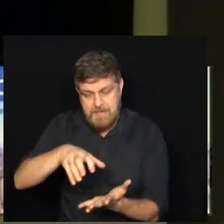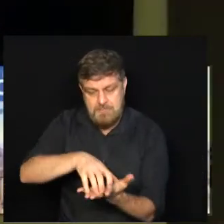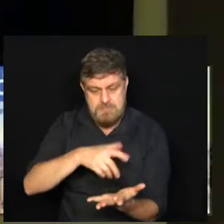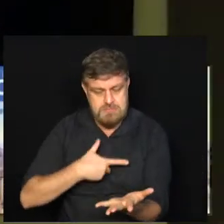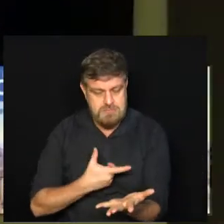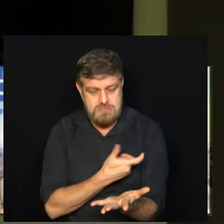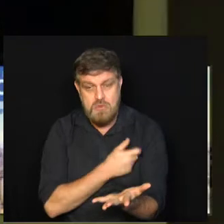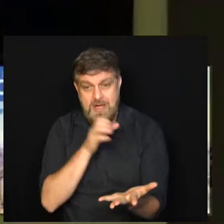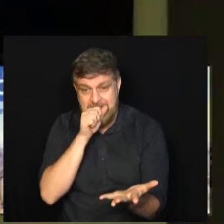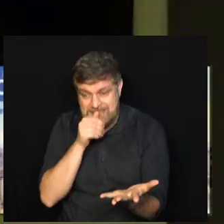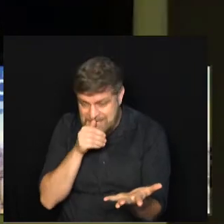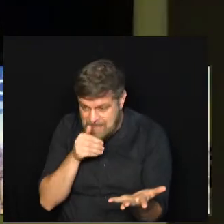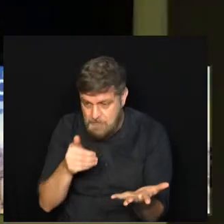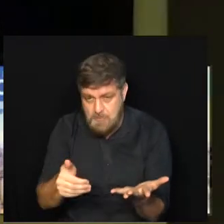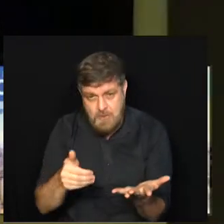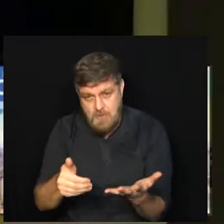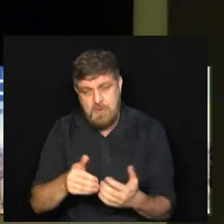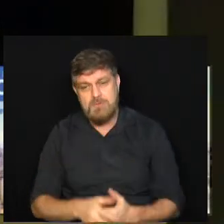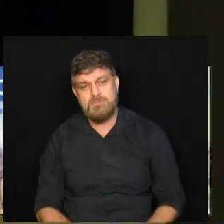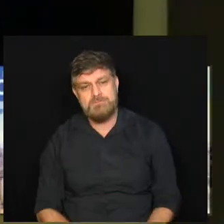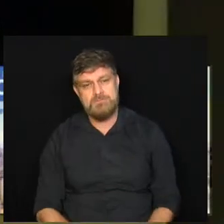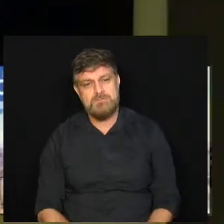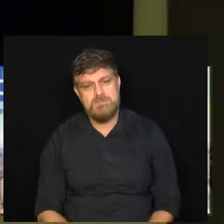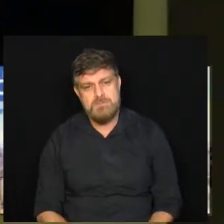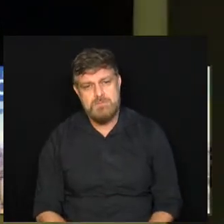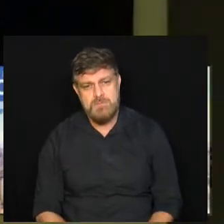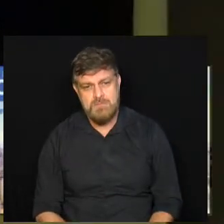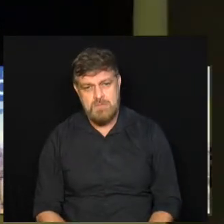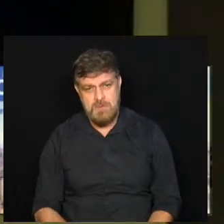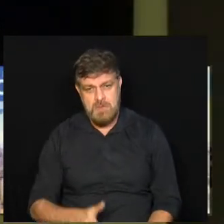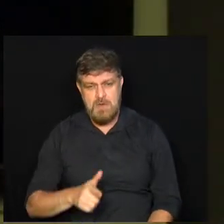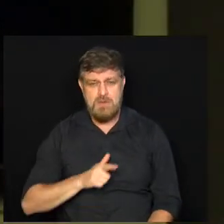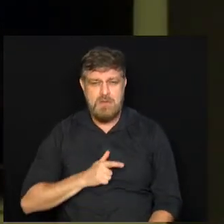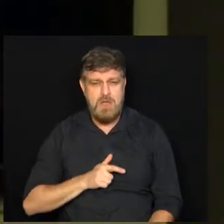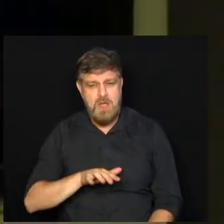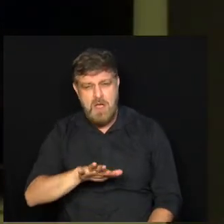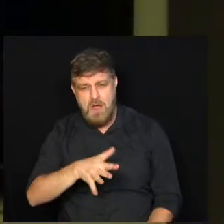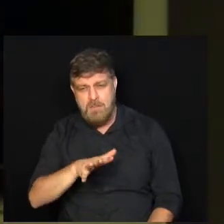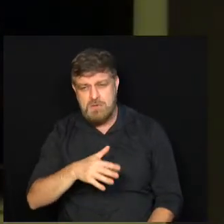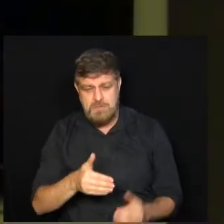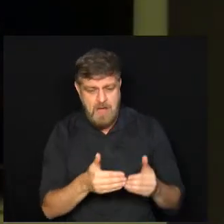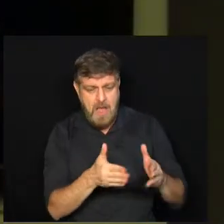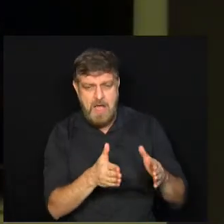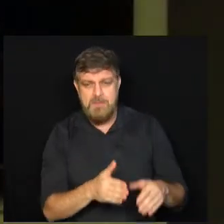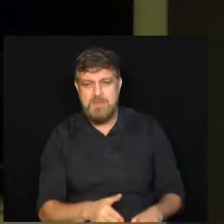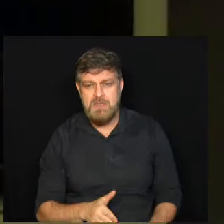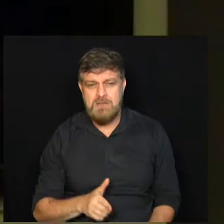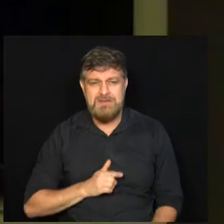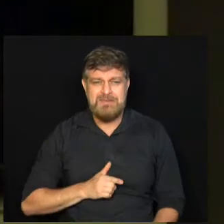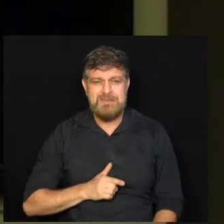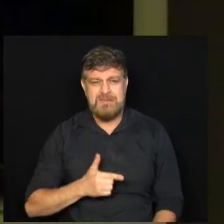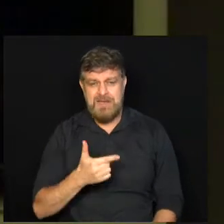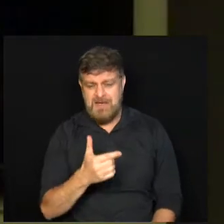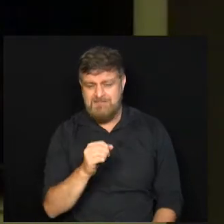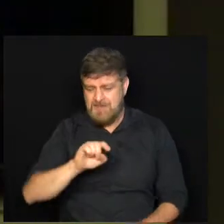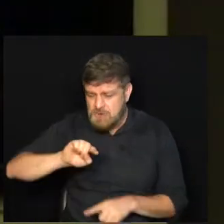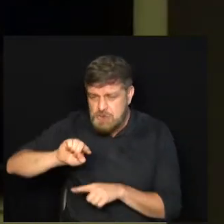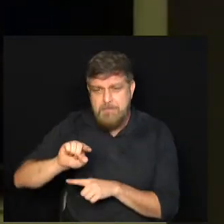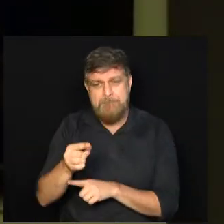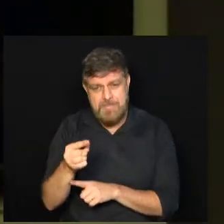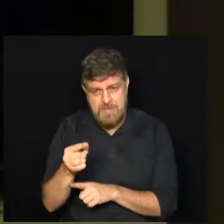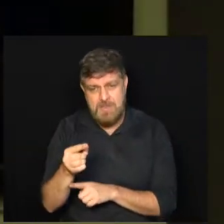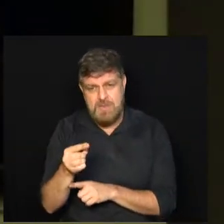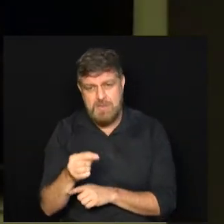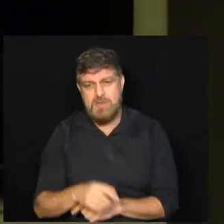nos nossos centros de saúde. Nós vamos abrir por volta aproximadamente 20 mil, dá um pouquinho mais de 20